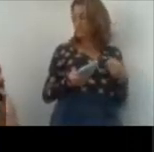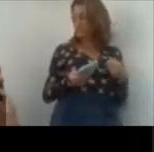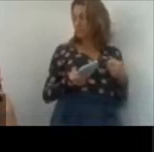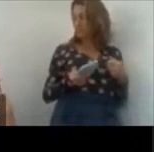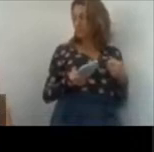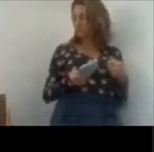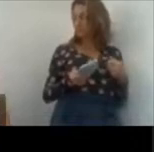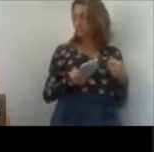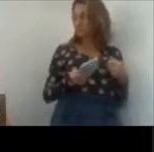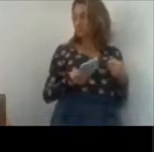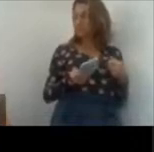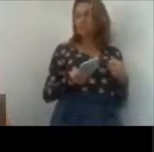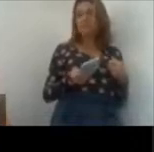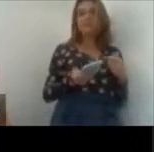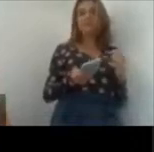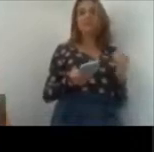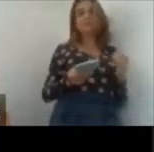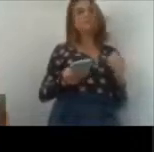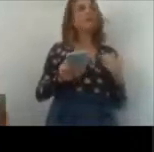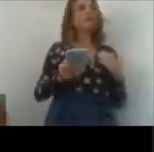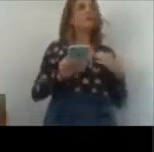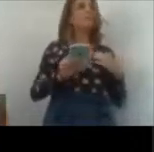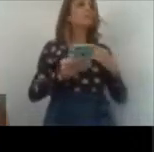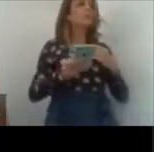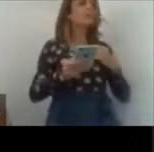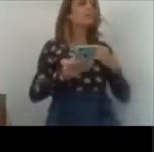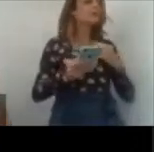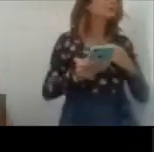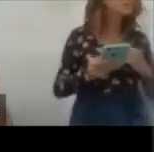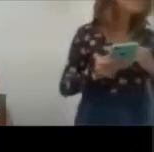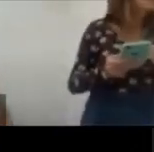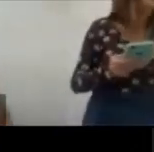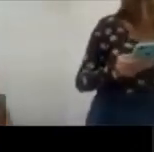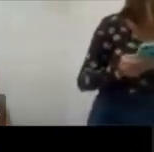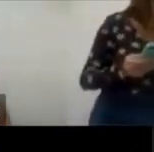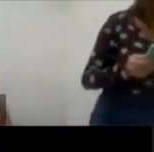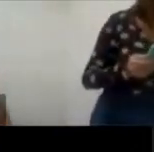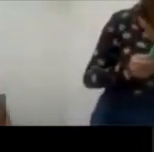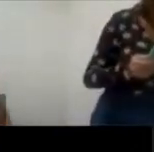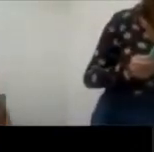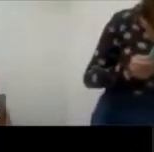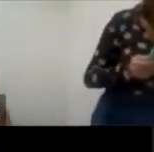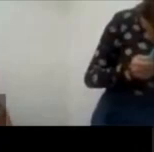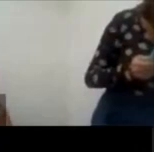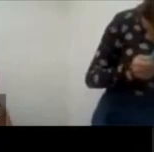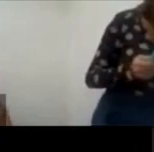você entendeu? E eu queria também falar porque...